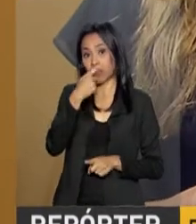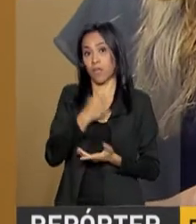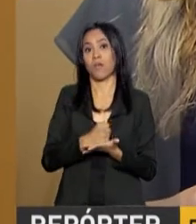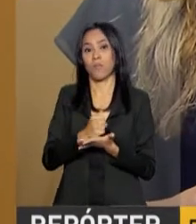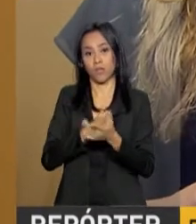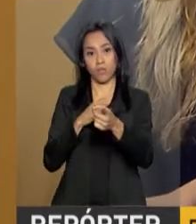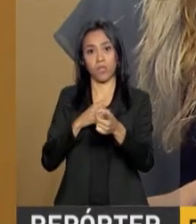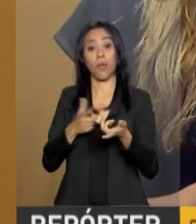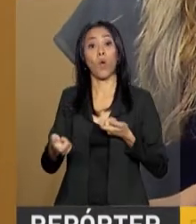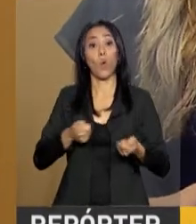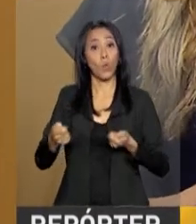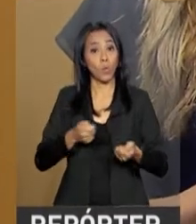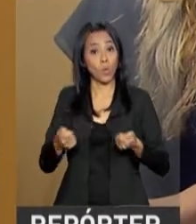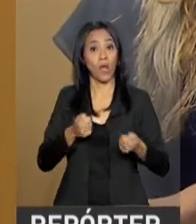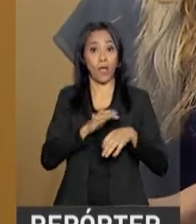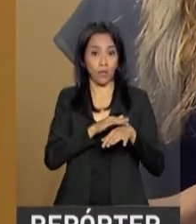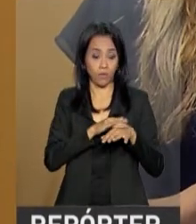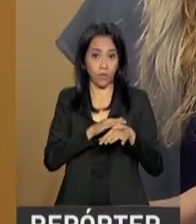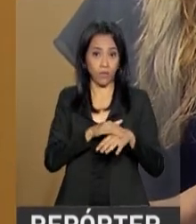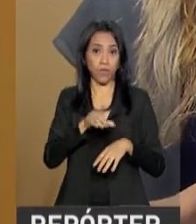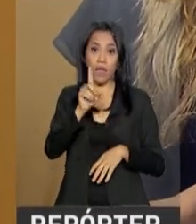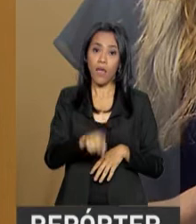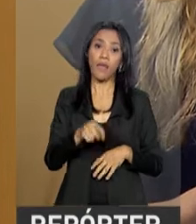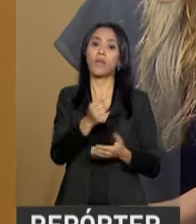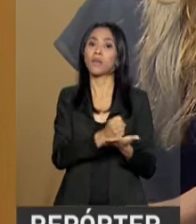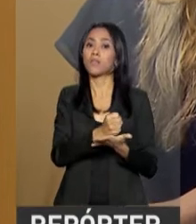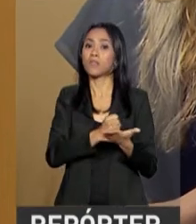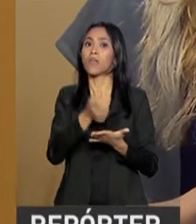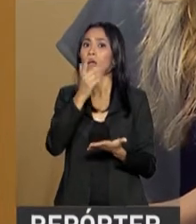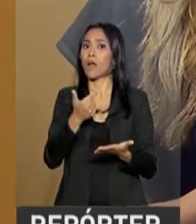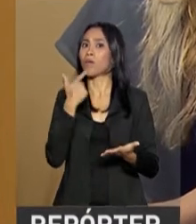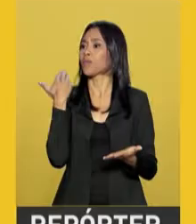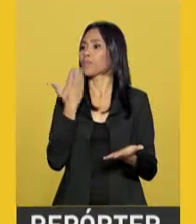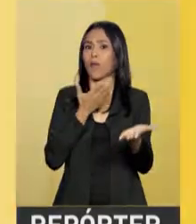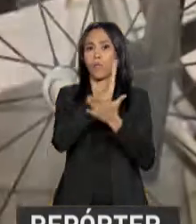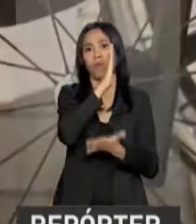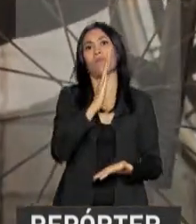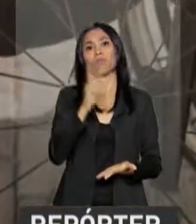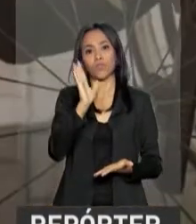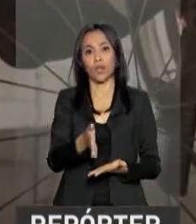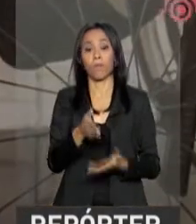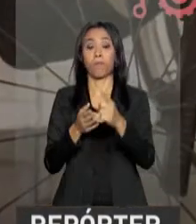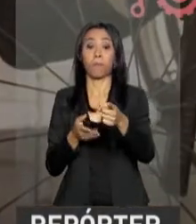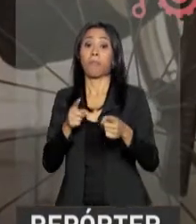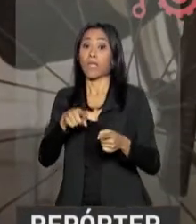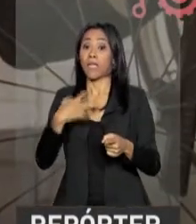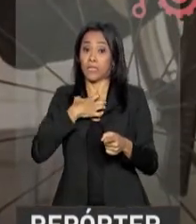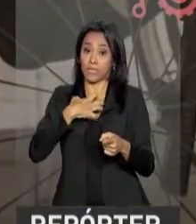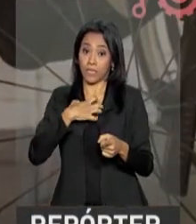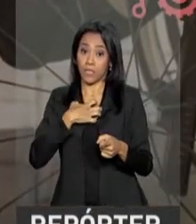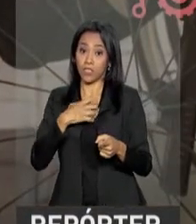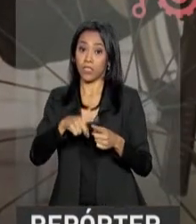da doença é o creme liso mab substância que acaba de ser aprovada pela anvisa além dos sintomas que paulo tem